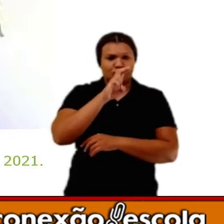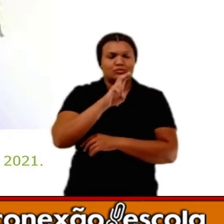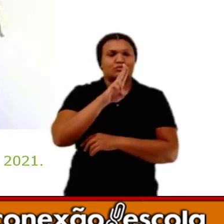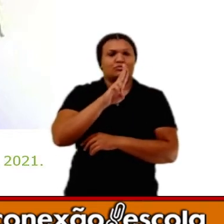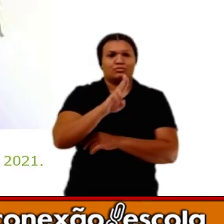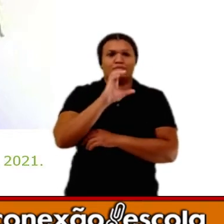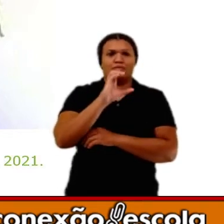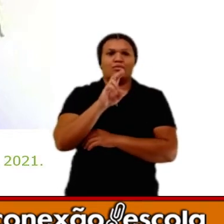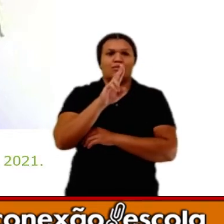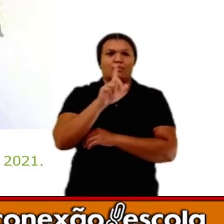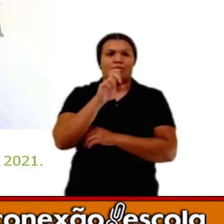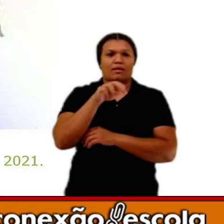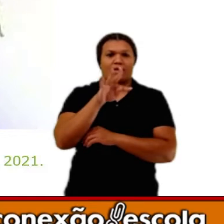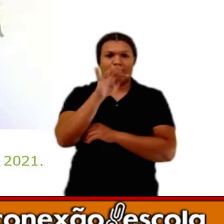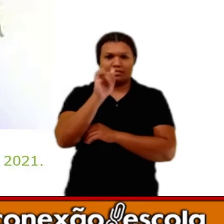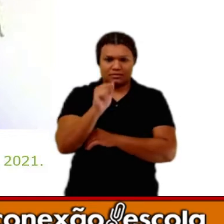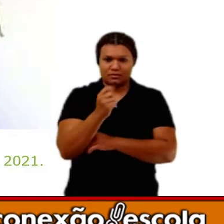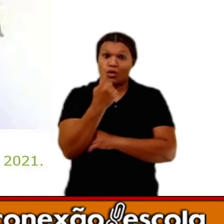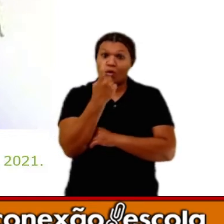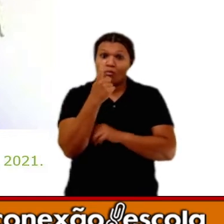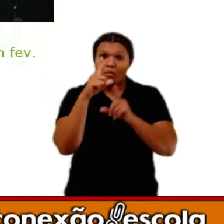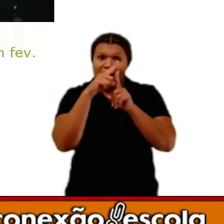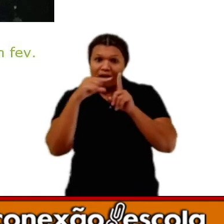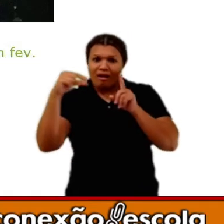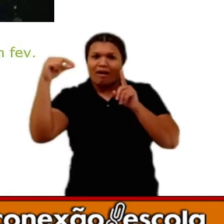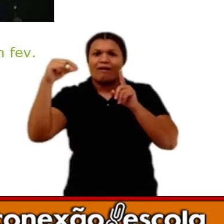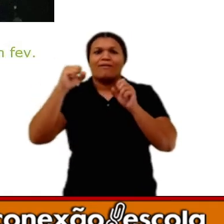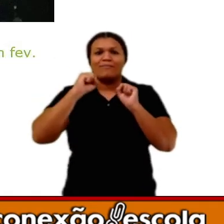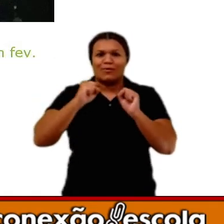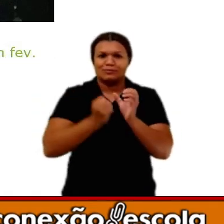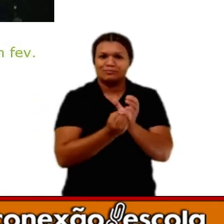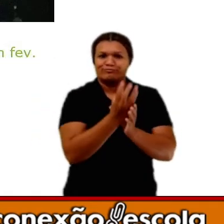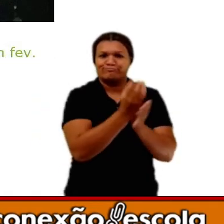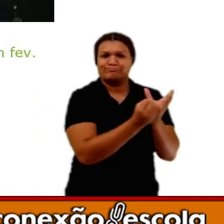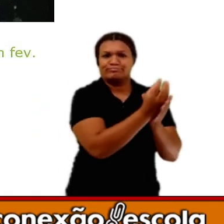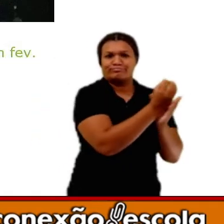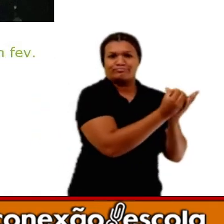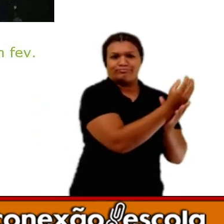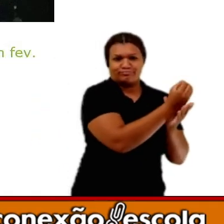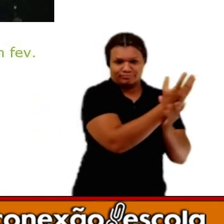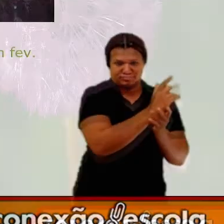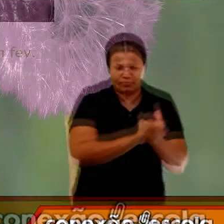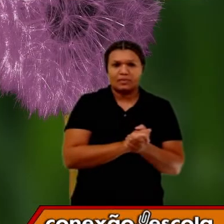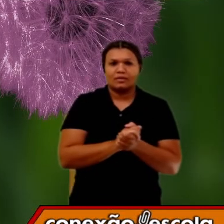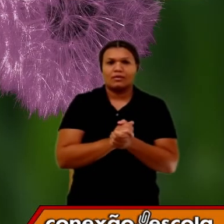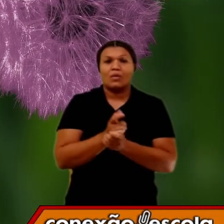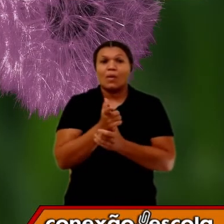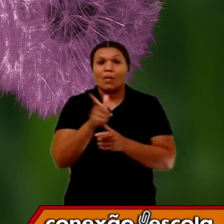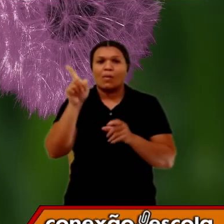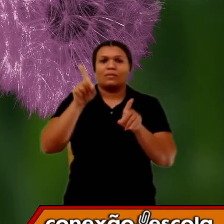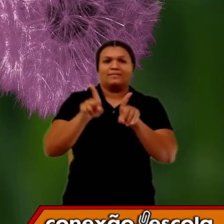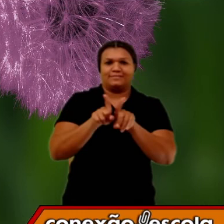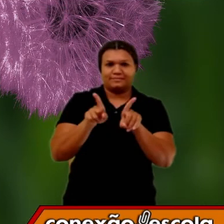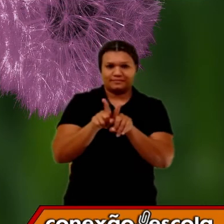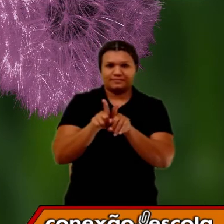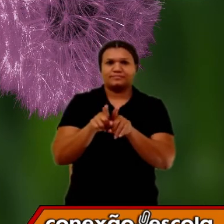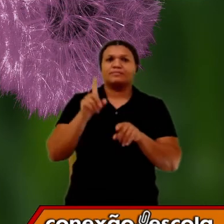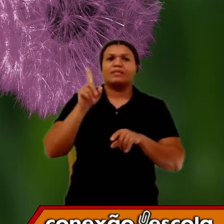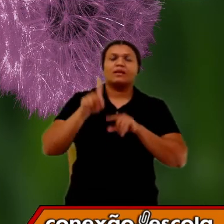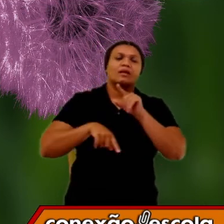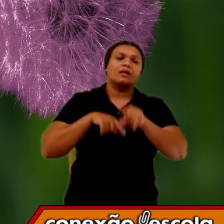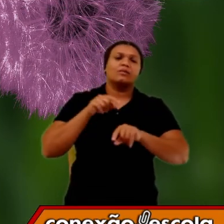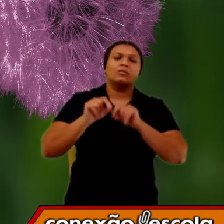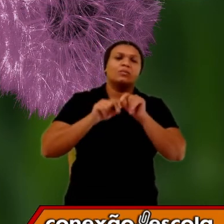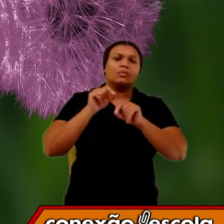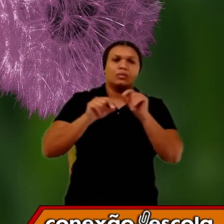planta. Agora eu vou falar de outro exemplo, a fragmentação ou regeneração, em que o